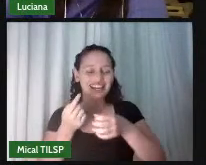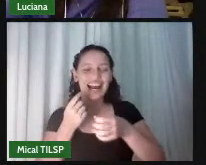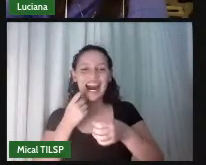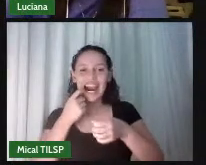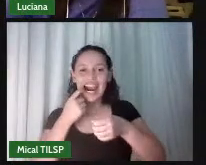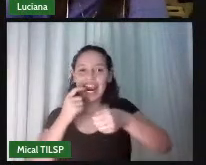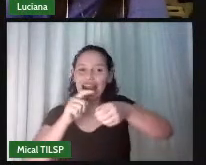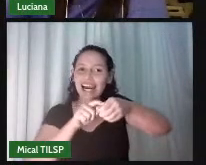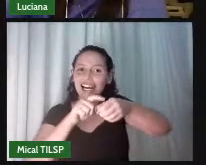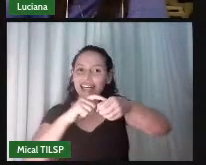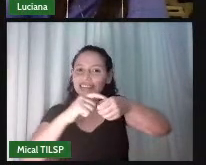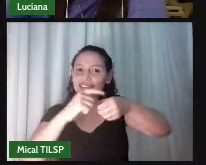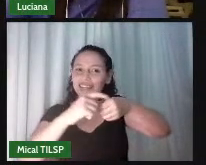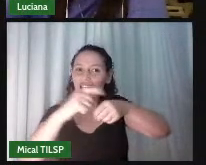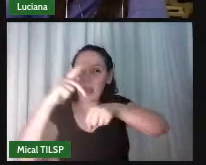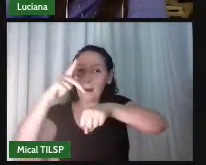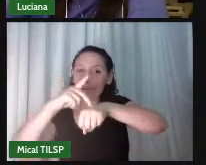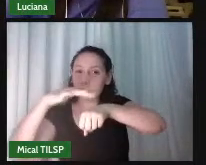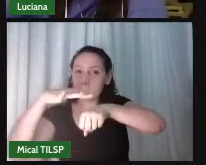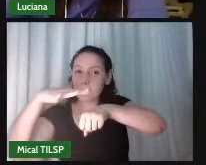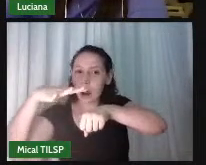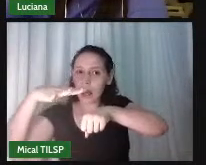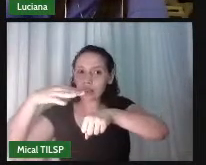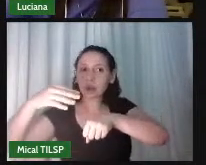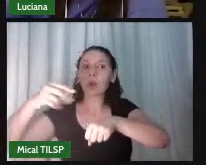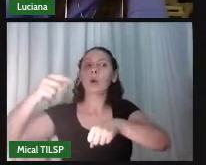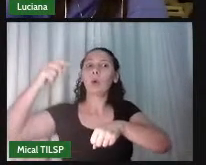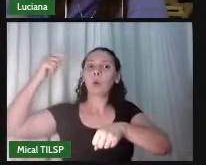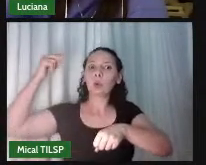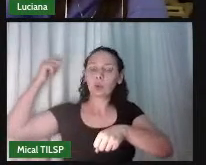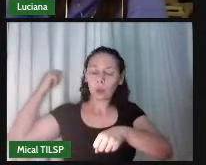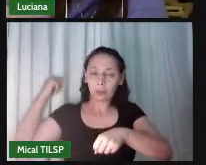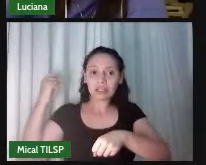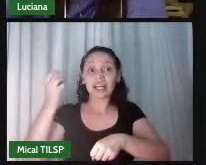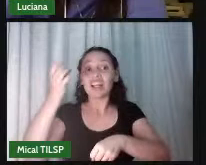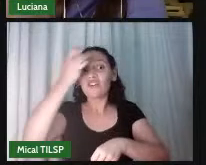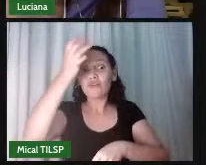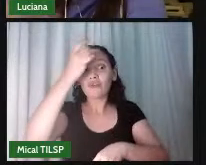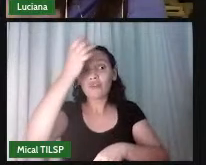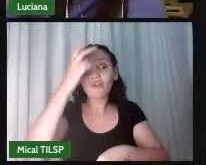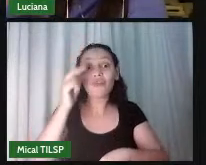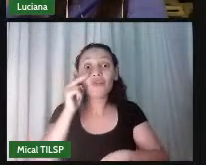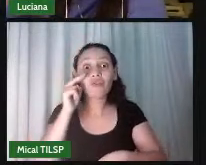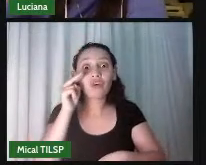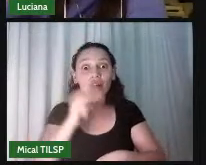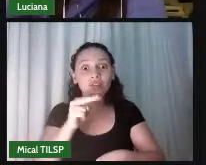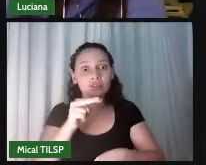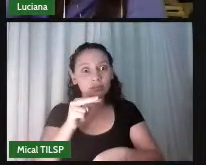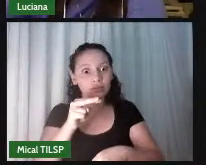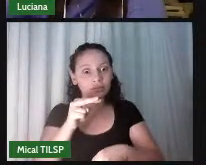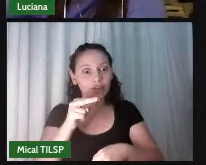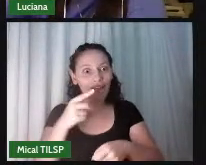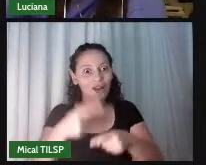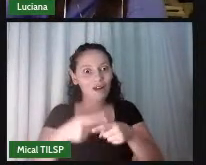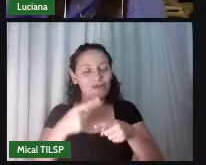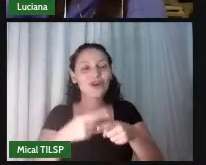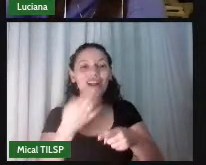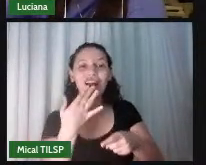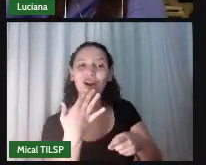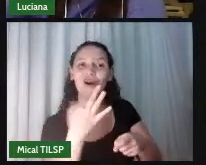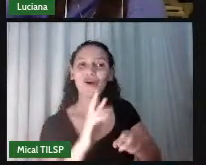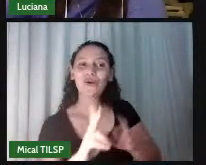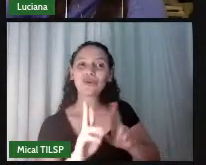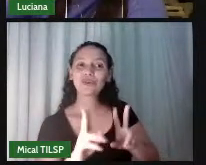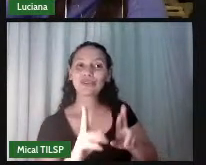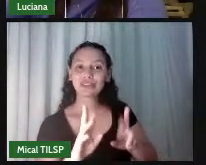aí começou a ficar muito complicado, assim, da gente, às vezes, até com a ossada na mão, a gente conseguir enxergar esse tipo